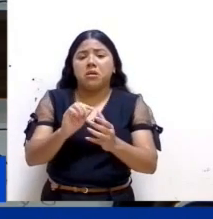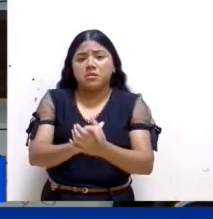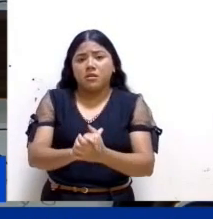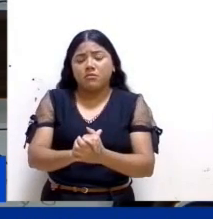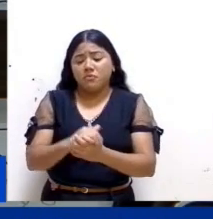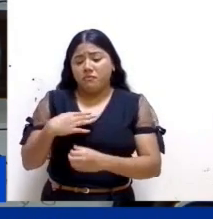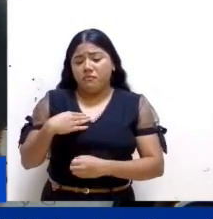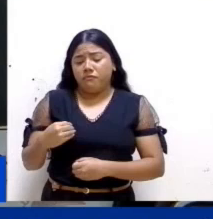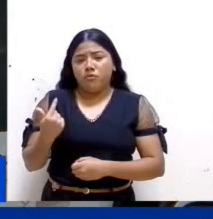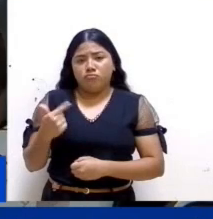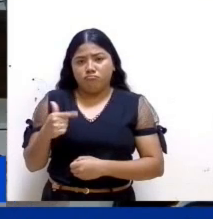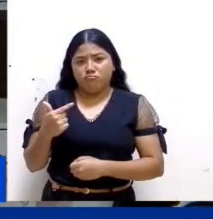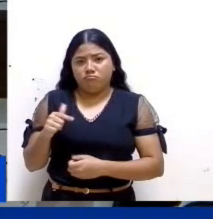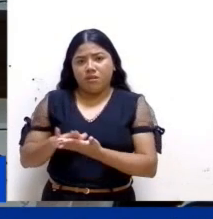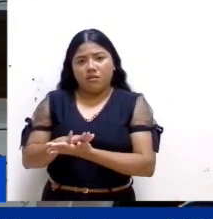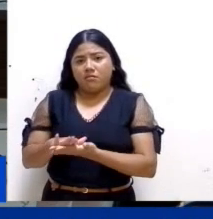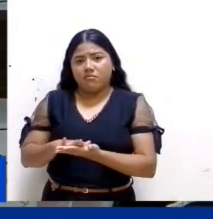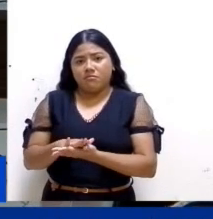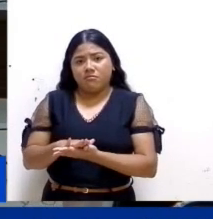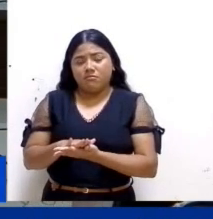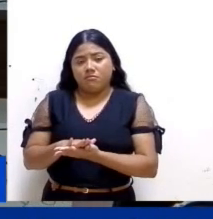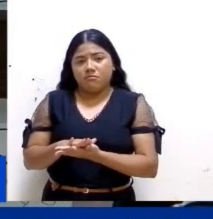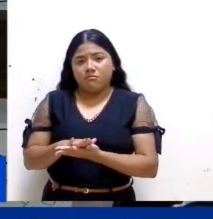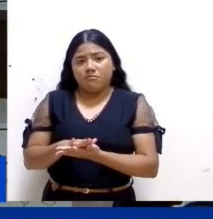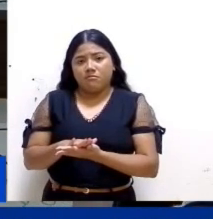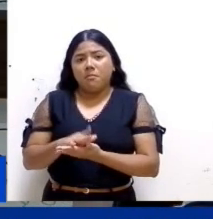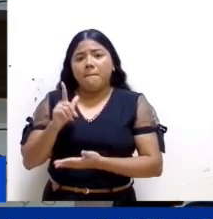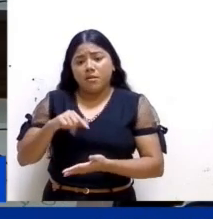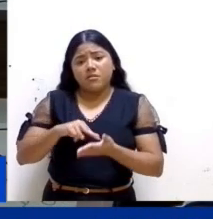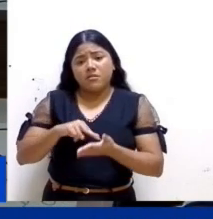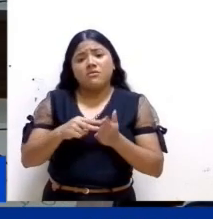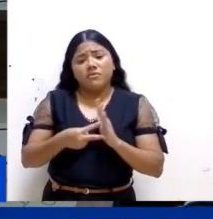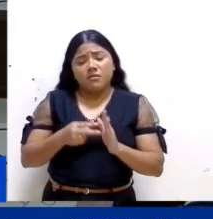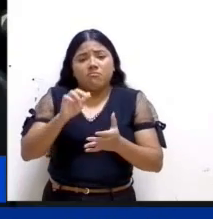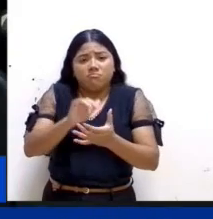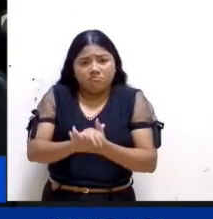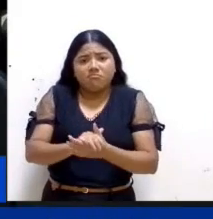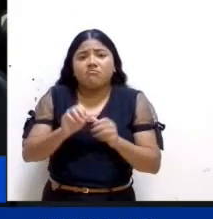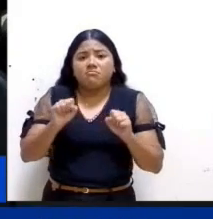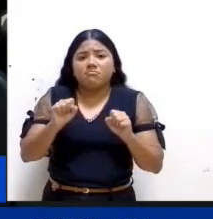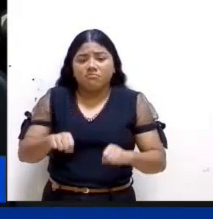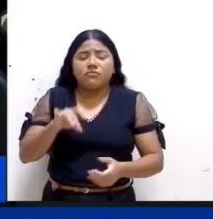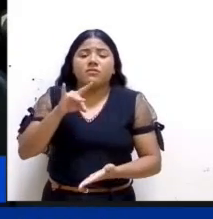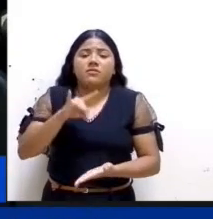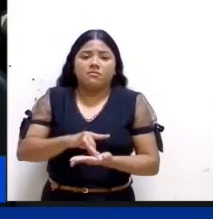E continuam sendo um casal. Só um minuto.